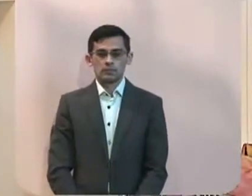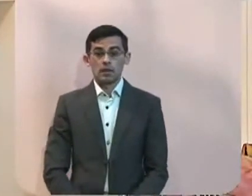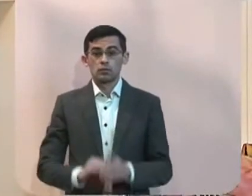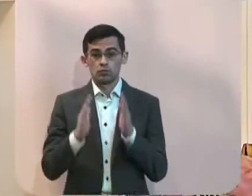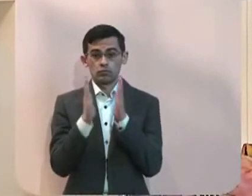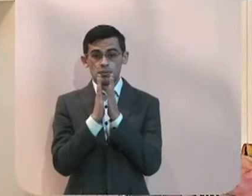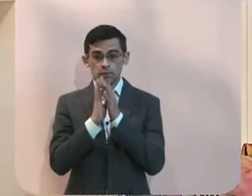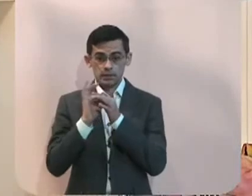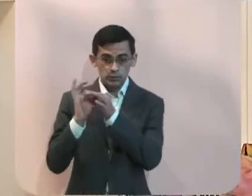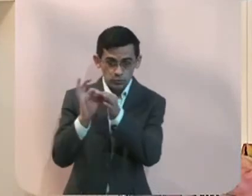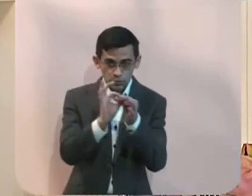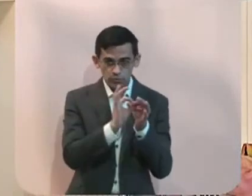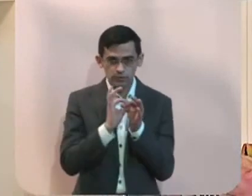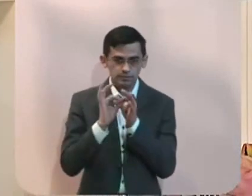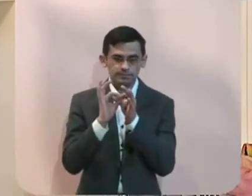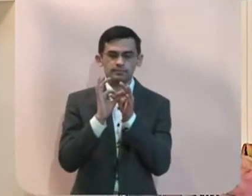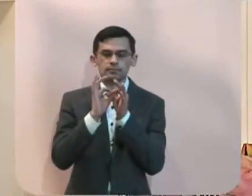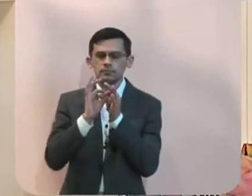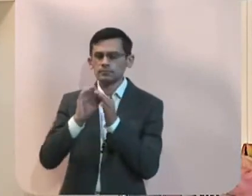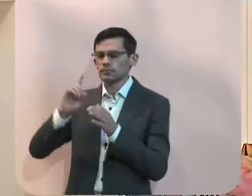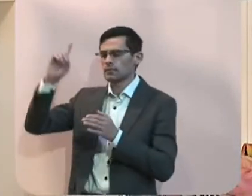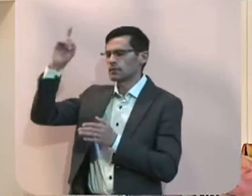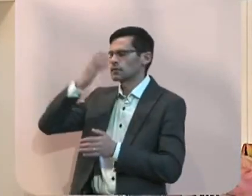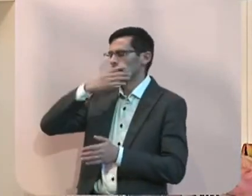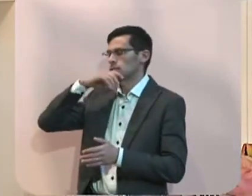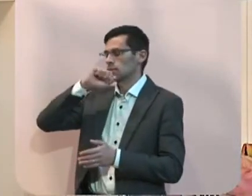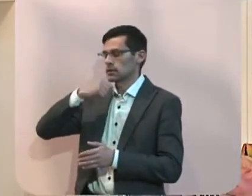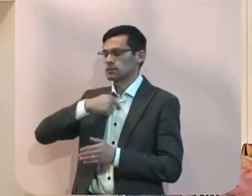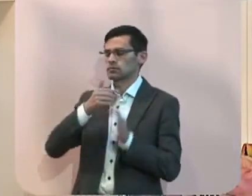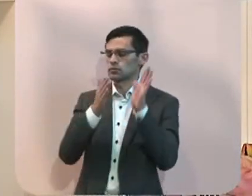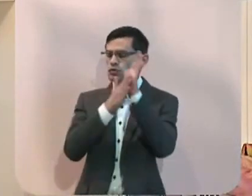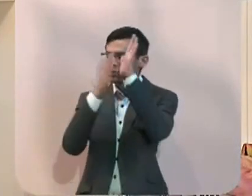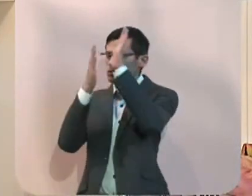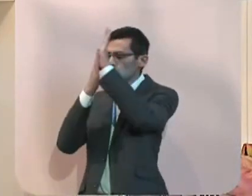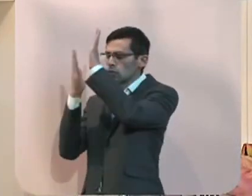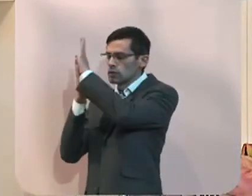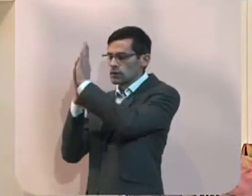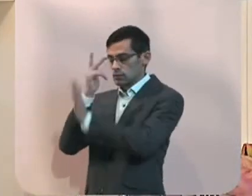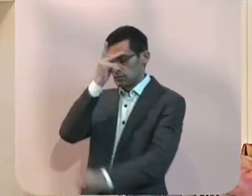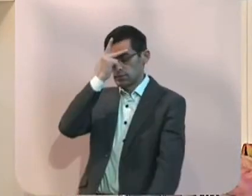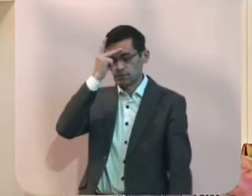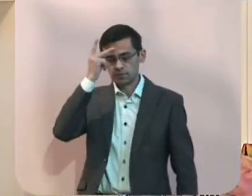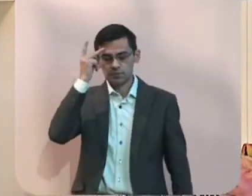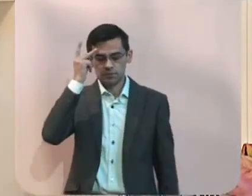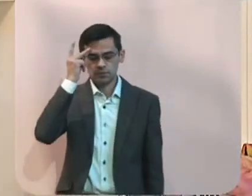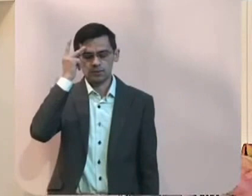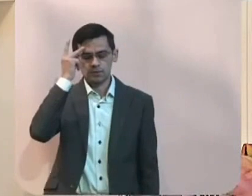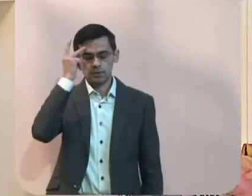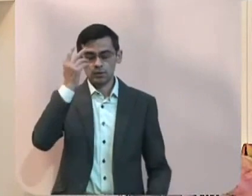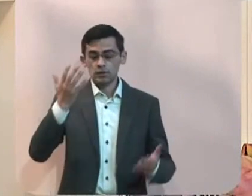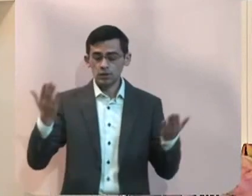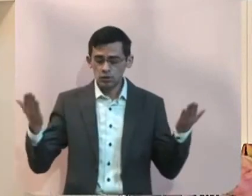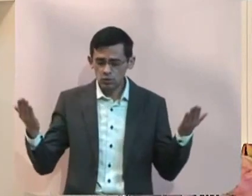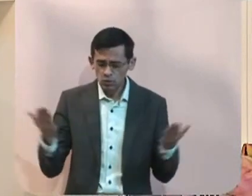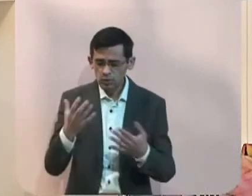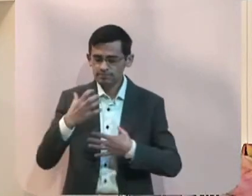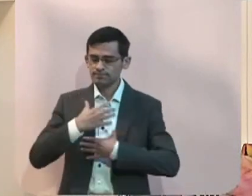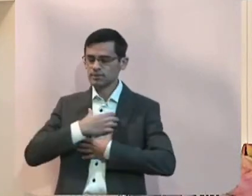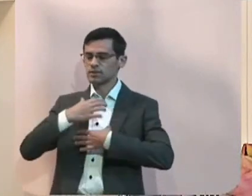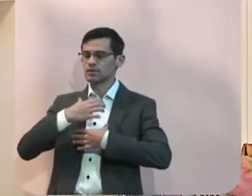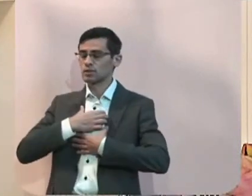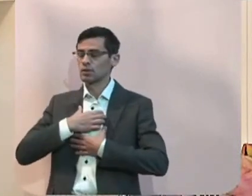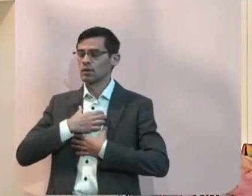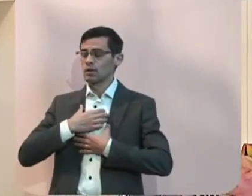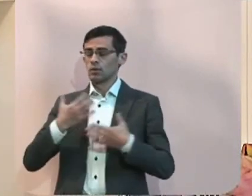Vamos orar juntos? Pai querido, eu te louvo por essas pessoas que, ouvindo o desafio